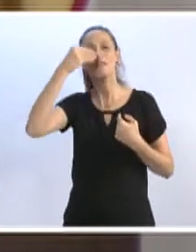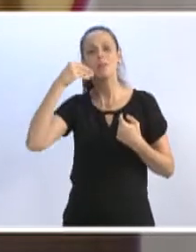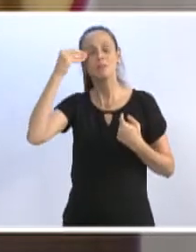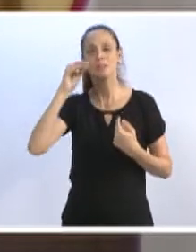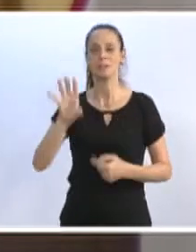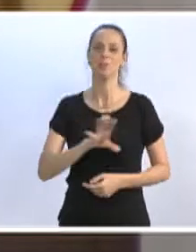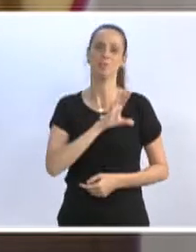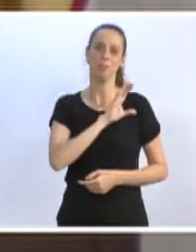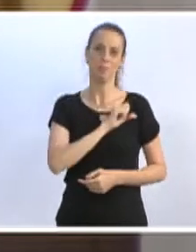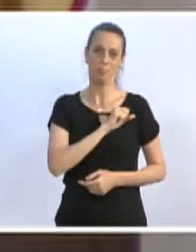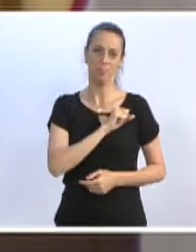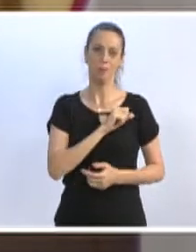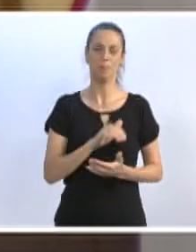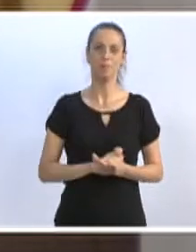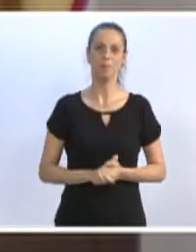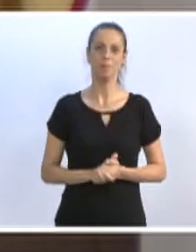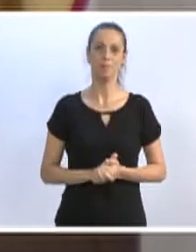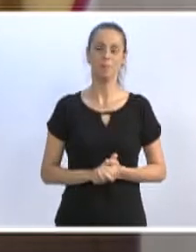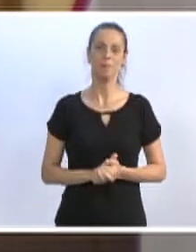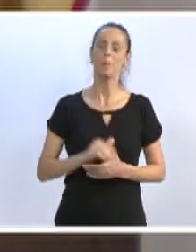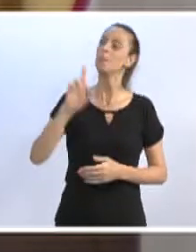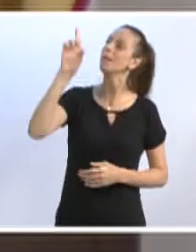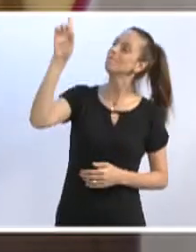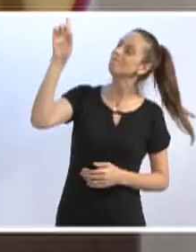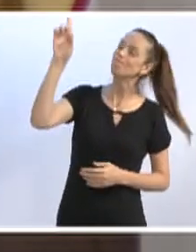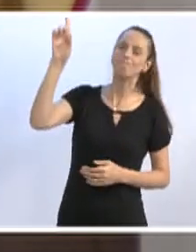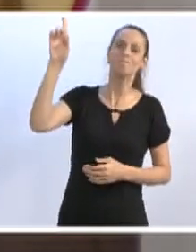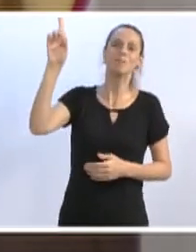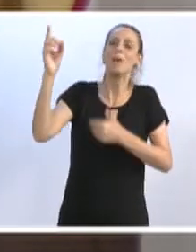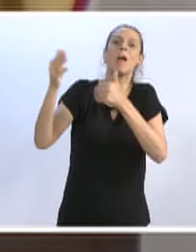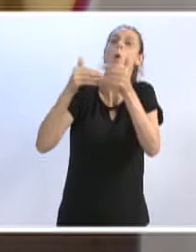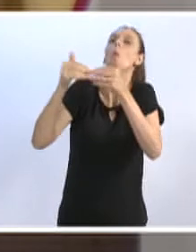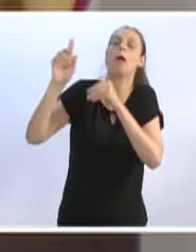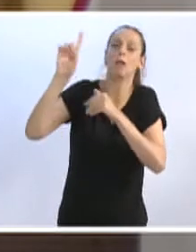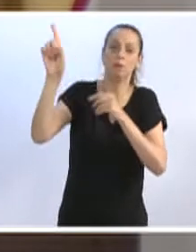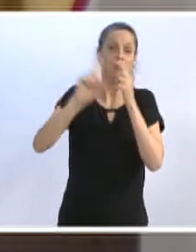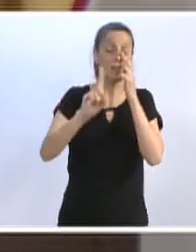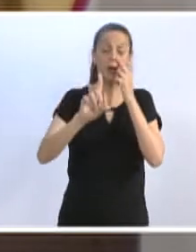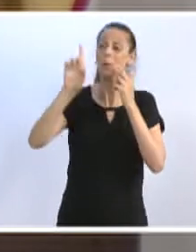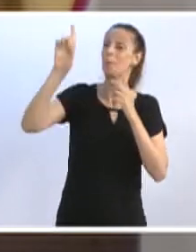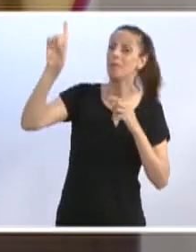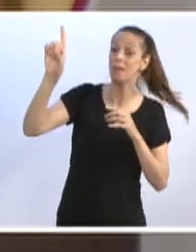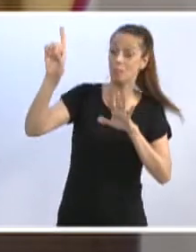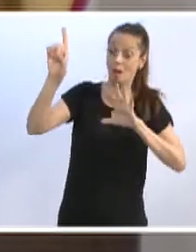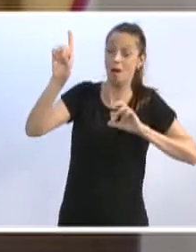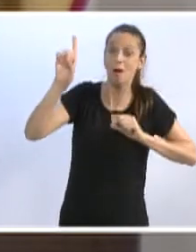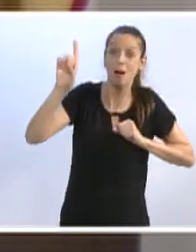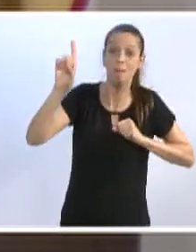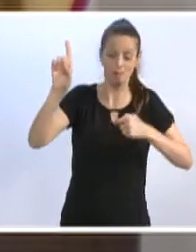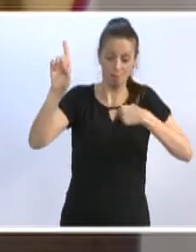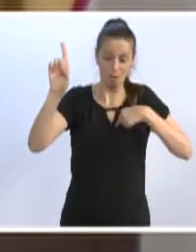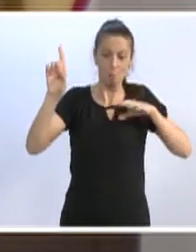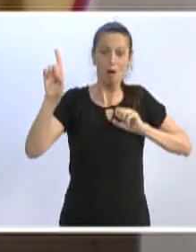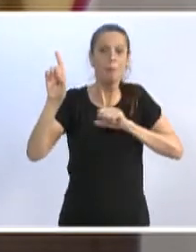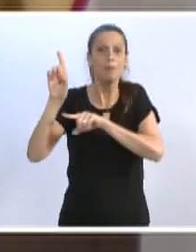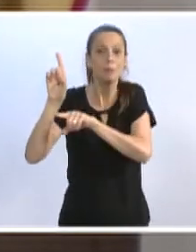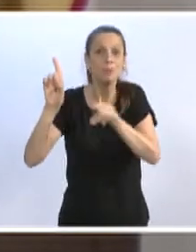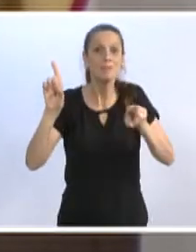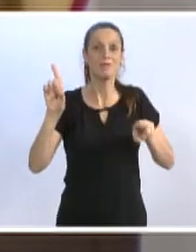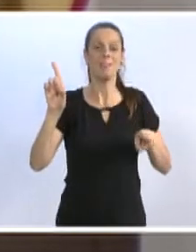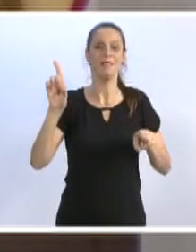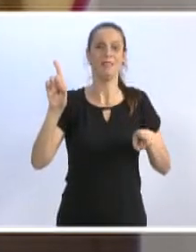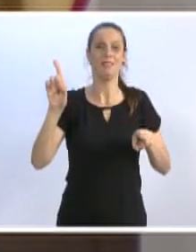amor. Este Deus não é um Deus qualquer, é teu, e te ama, me ama. É a